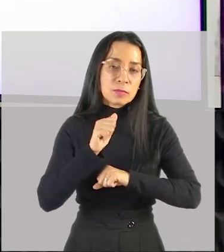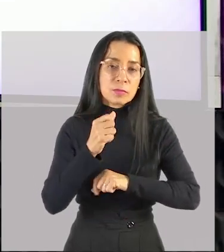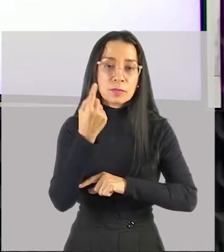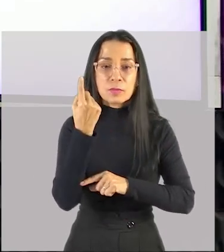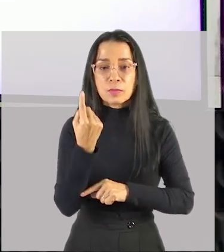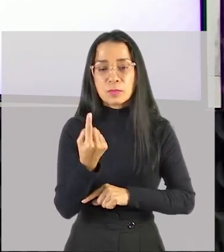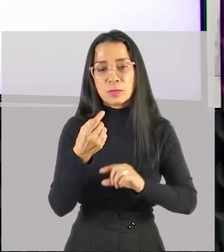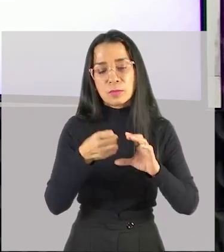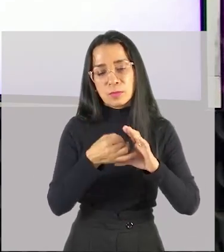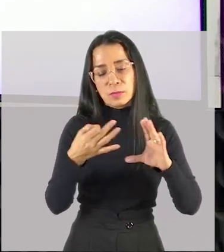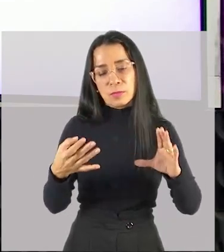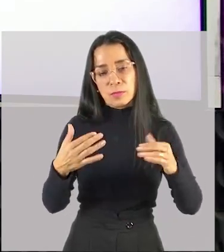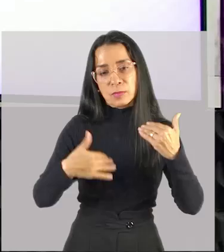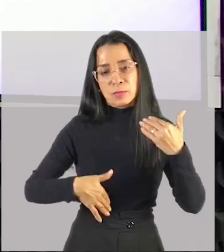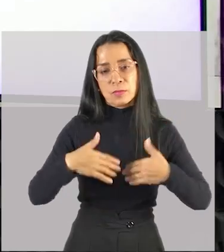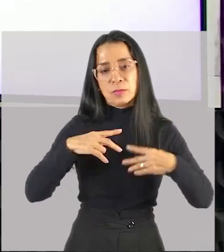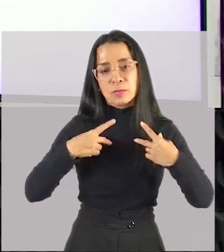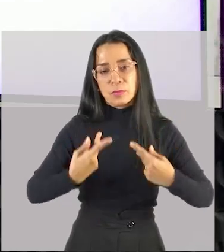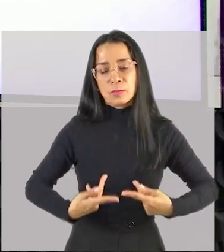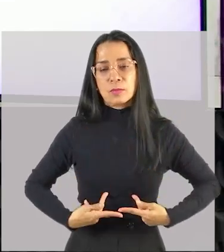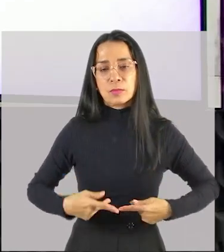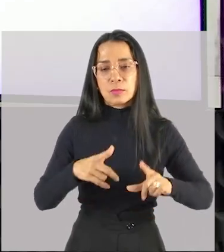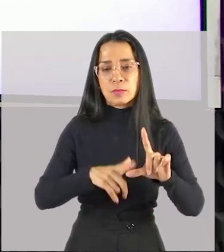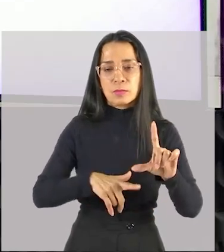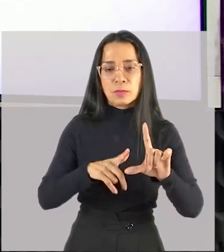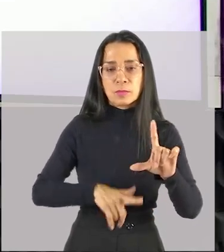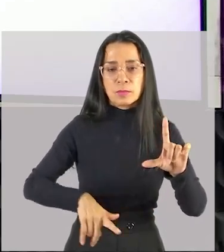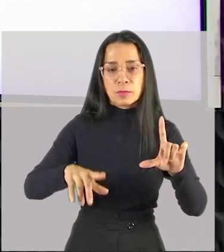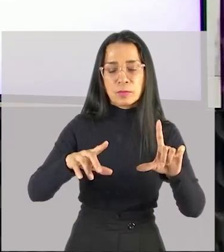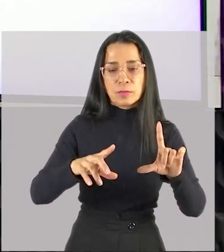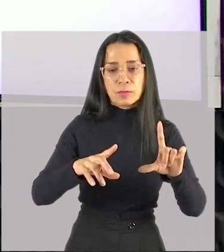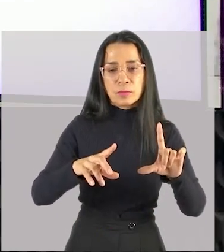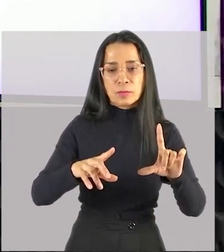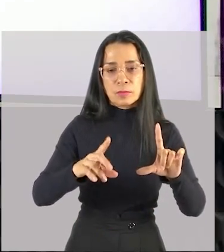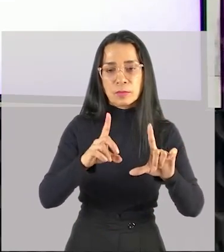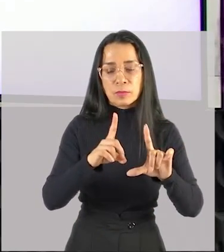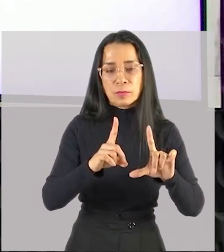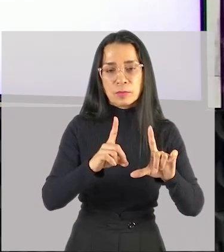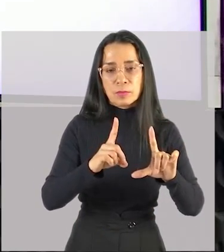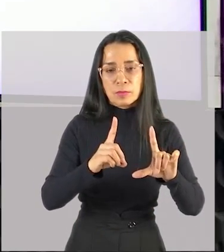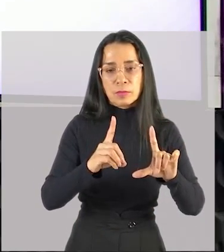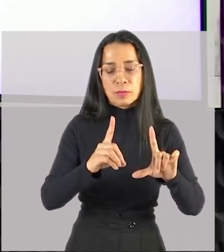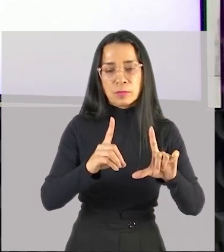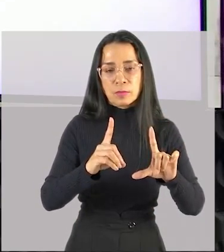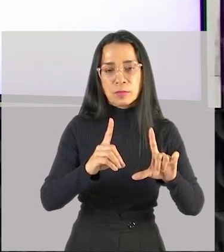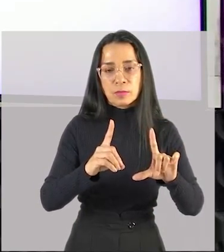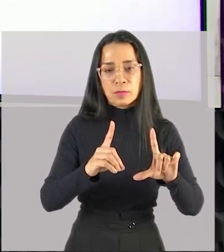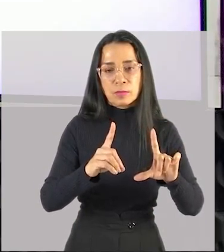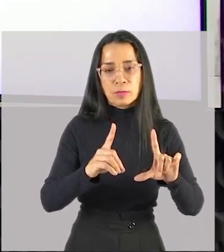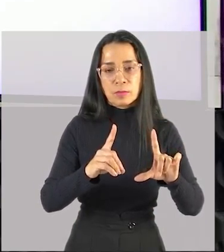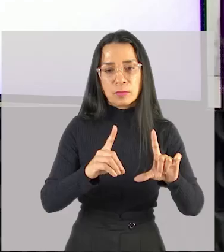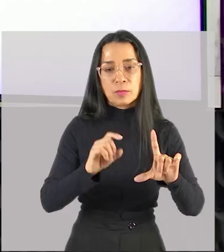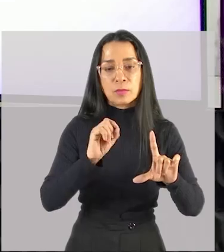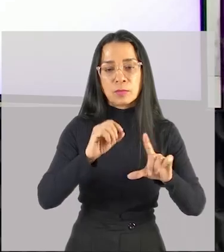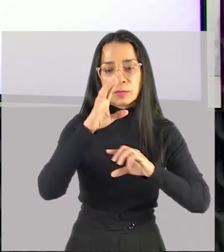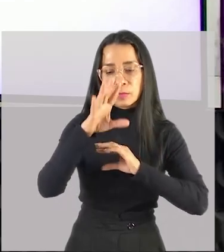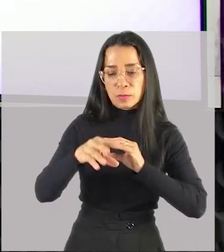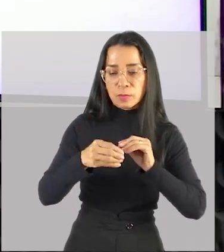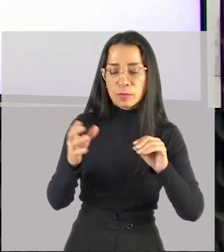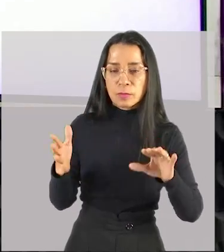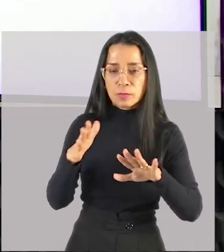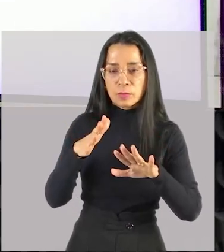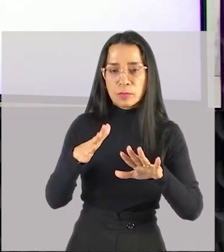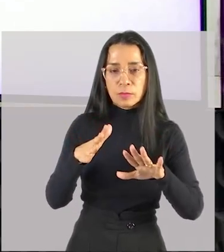dessas características do corpo humano, beleza? O olhar também é só mais uma característica, né? O que inclui, né,